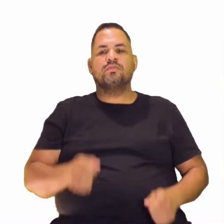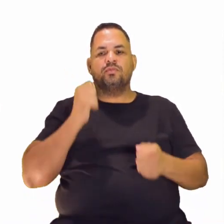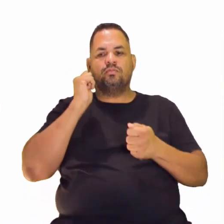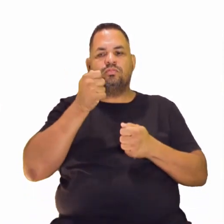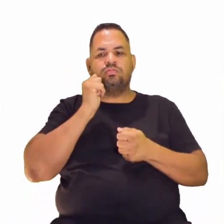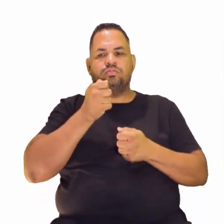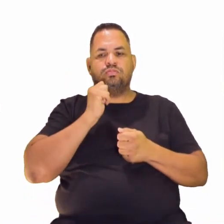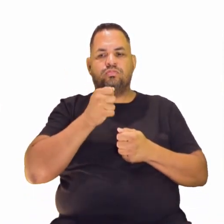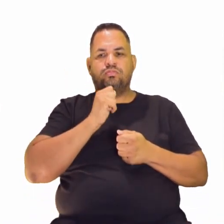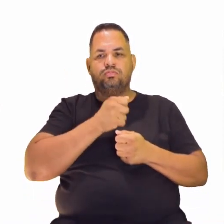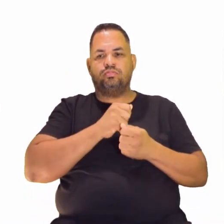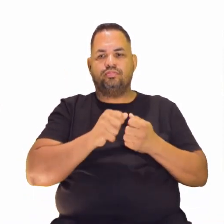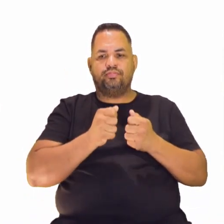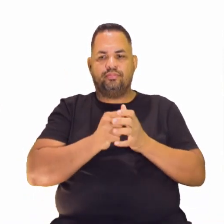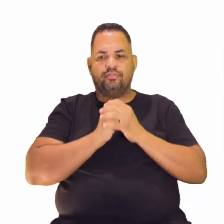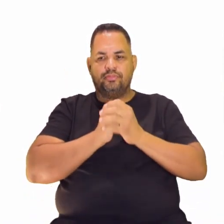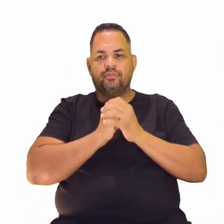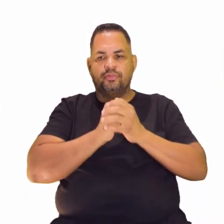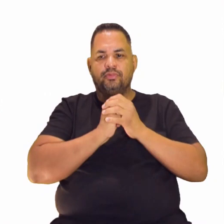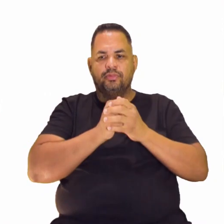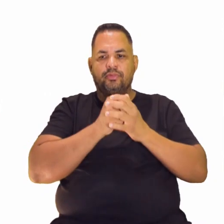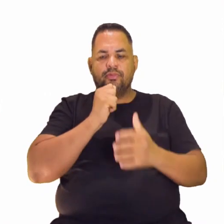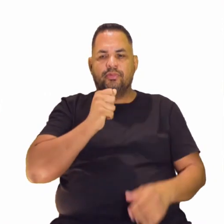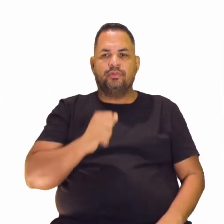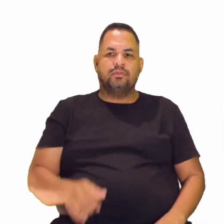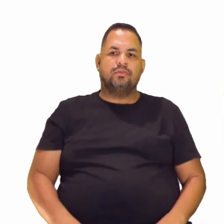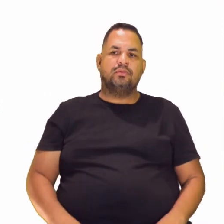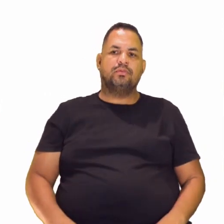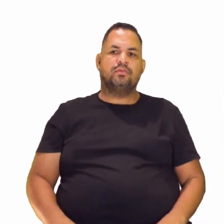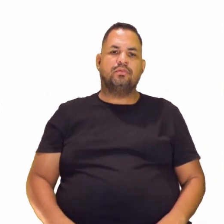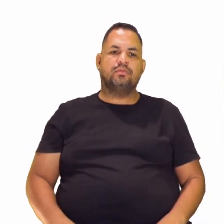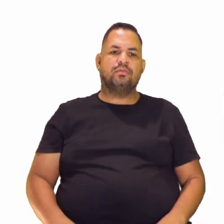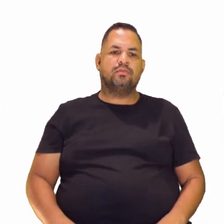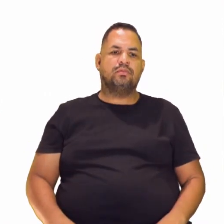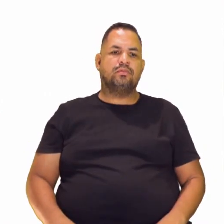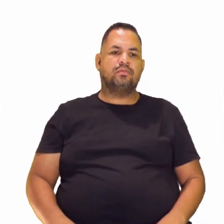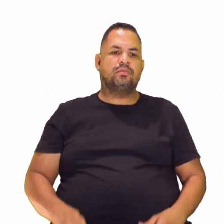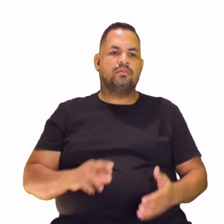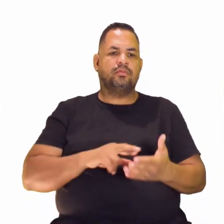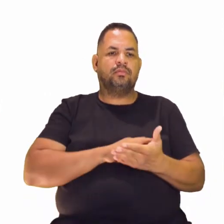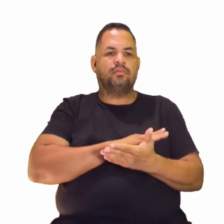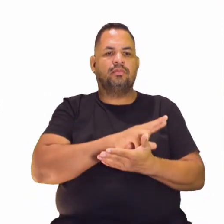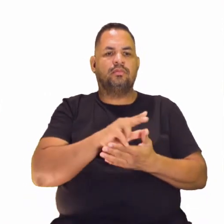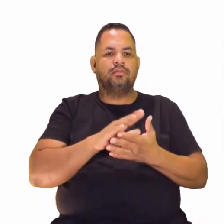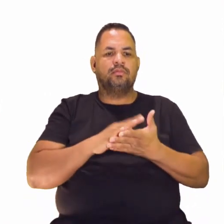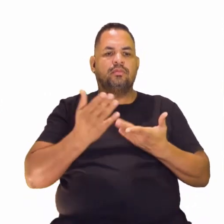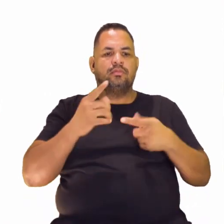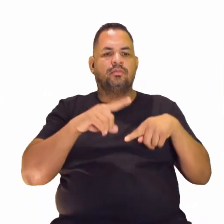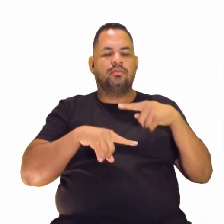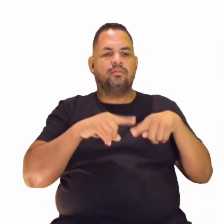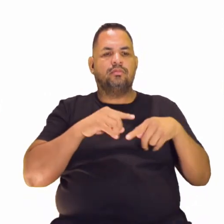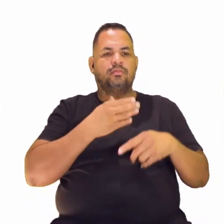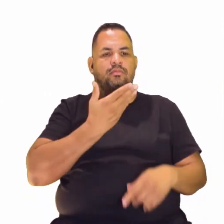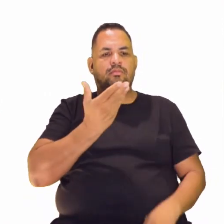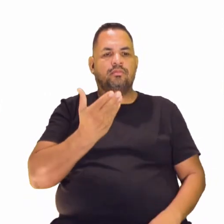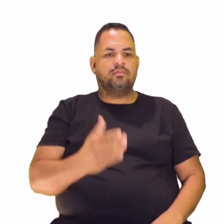chocalhos, maracás. Olha aqui, também vários instrumentos, né? Pau de chuva,